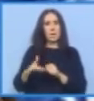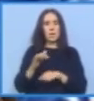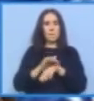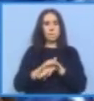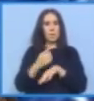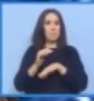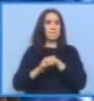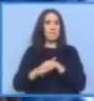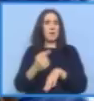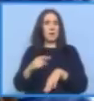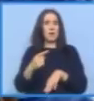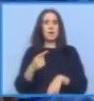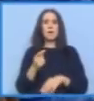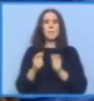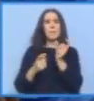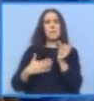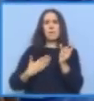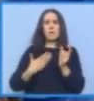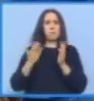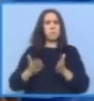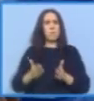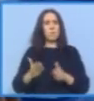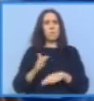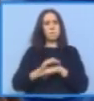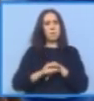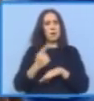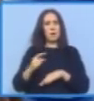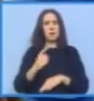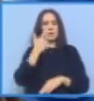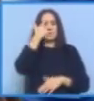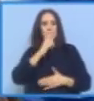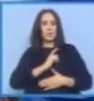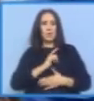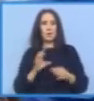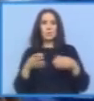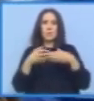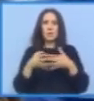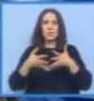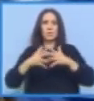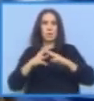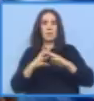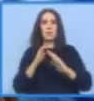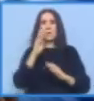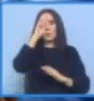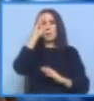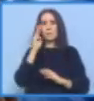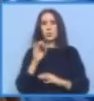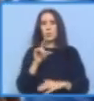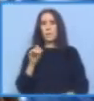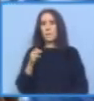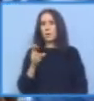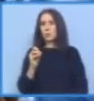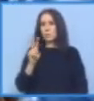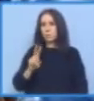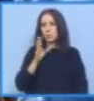é? Não devemos ter medo dessa palavra. Há pecado pessoal, comunitário, estrutural, já dizia o Papa João Paulo II, há